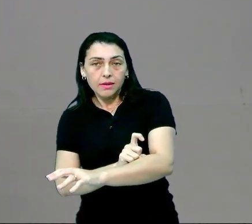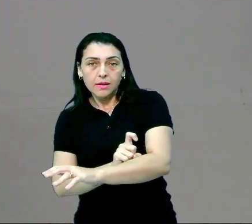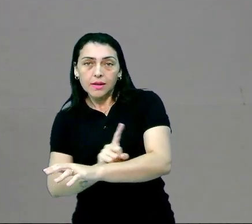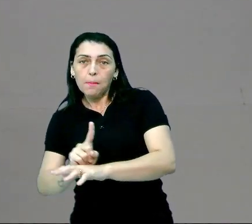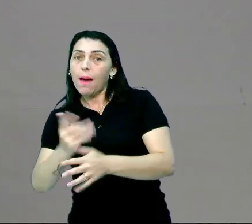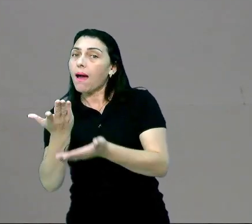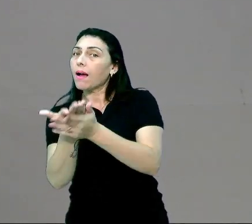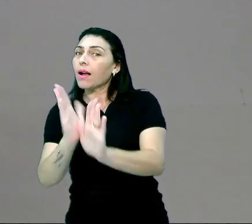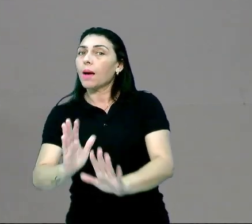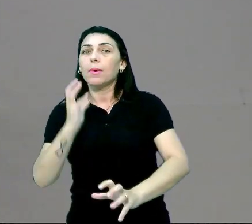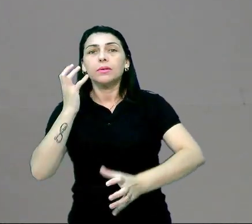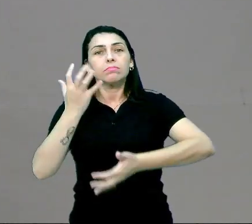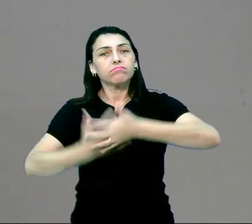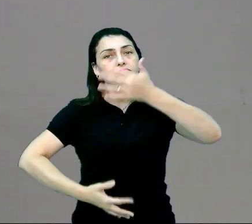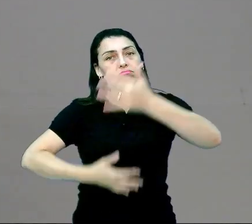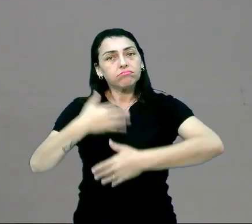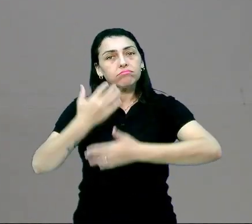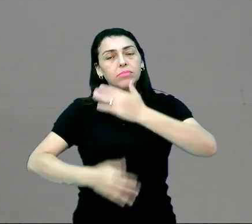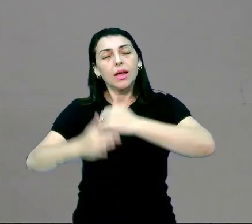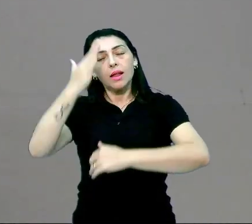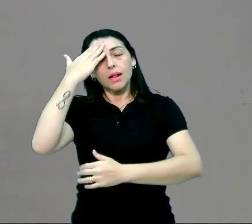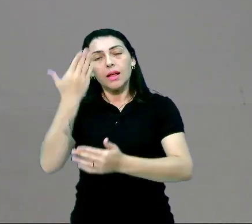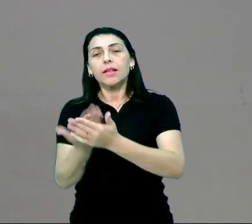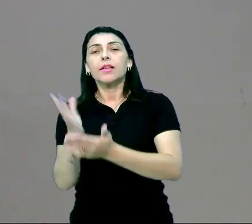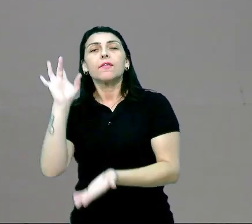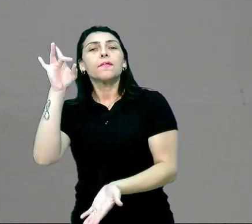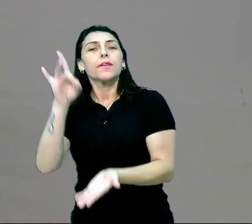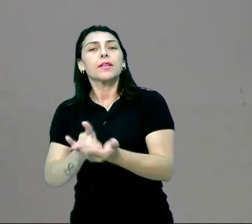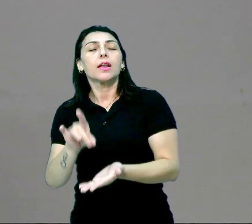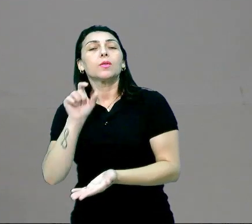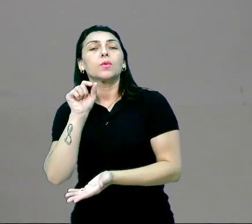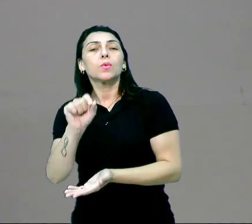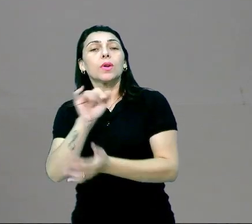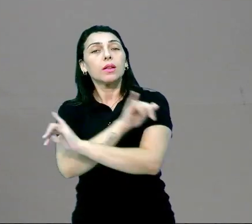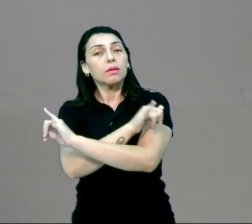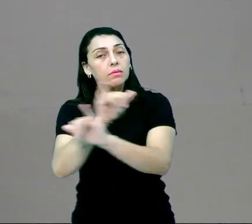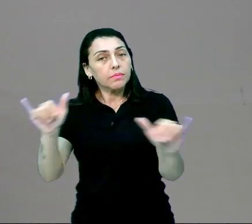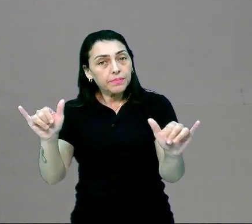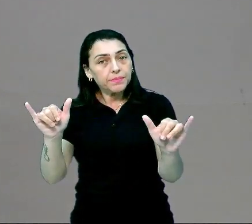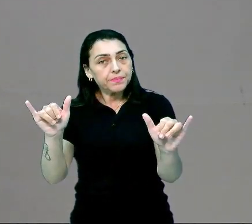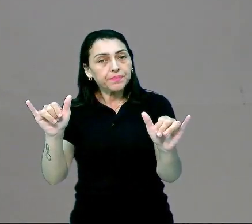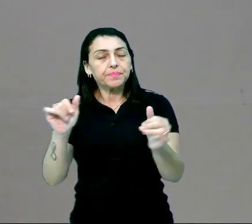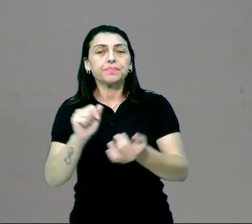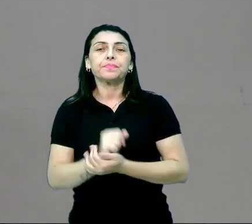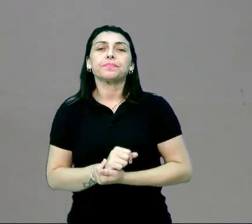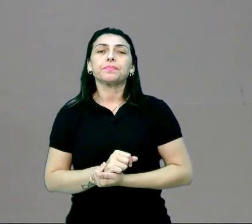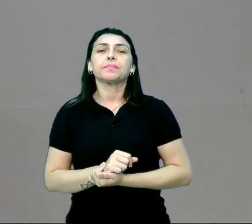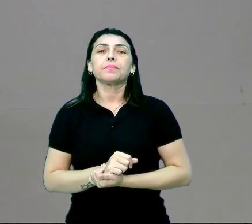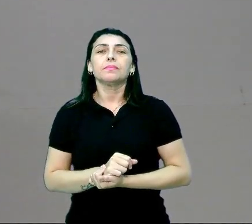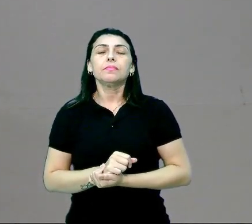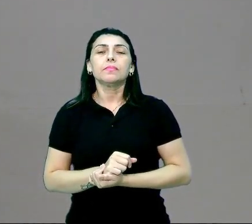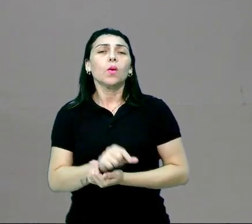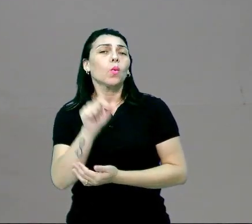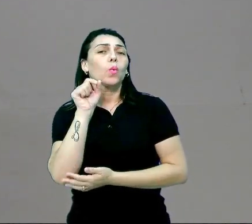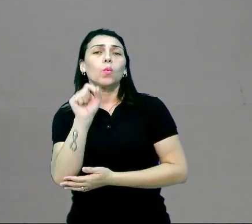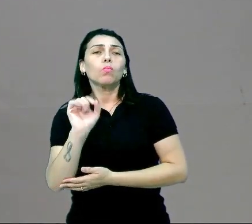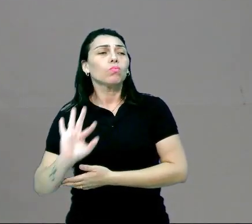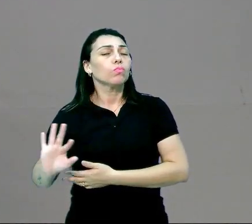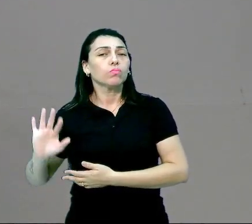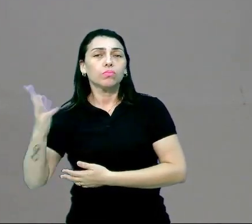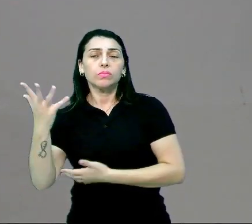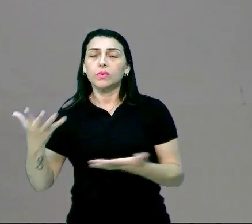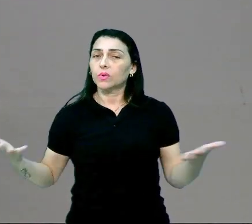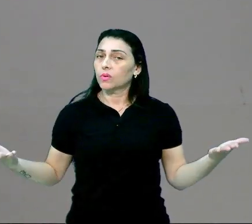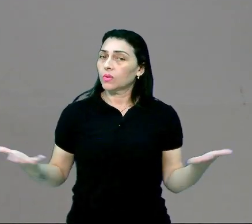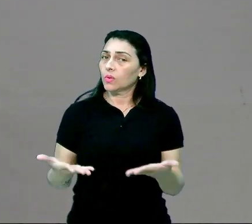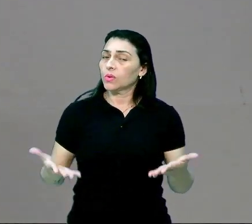confusão. Ele acredita verdadeiramente naquilo que ele está anunciando. Então, o que acontece?